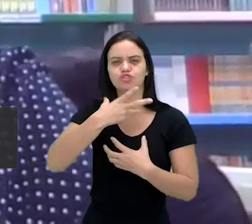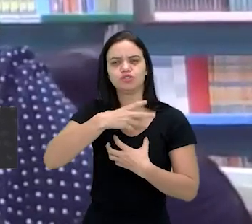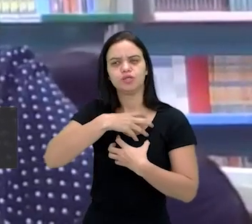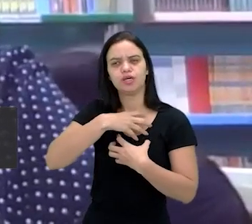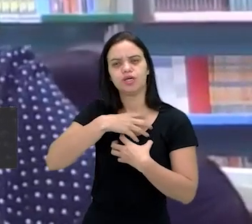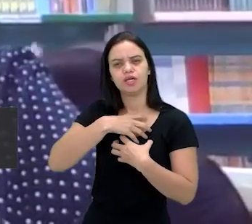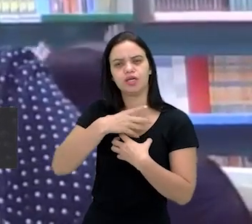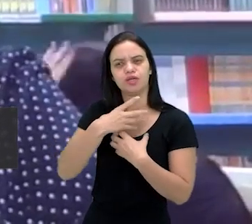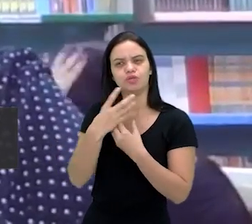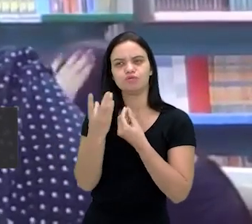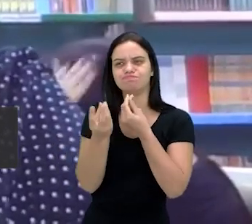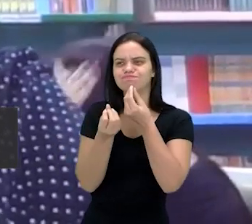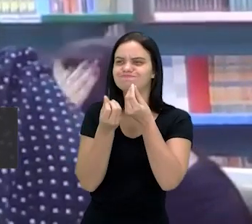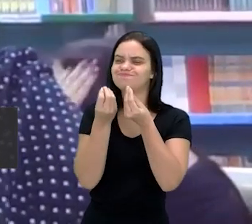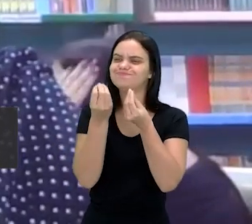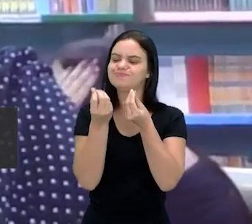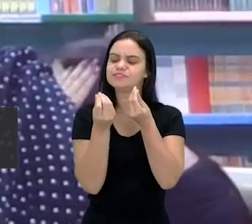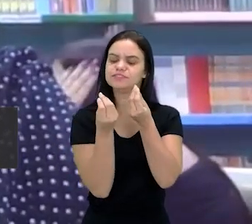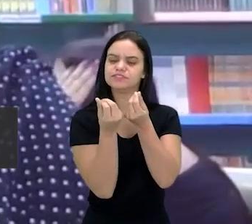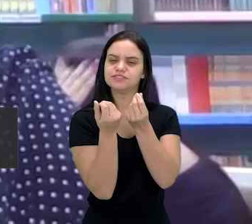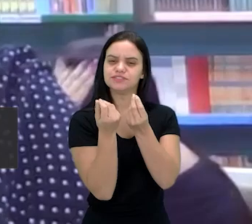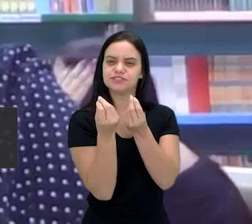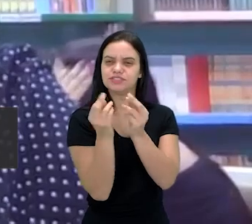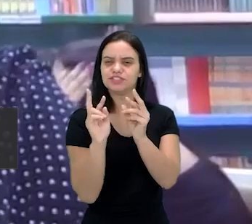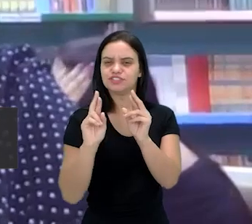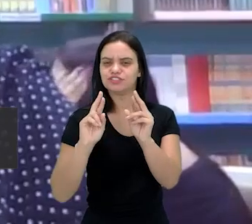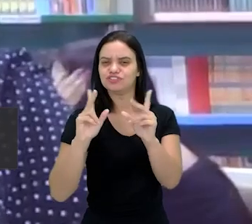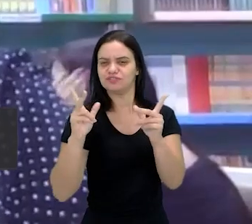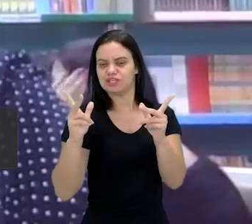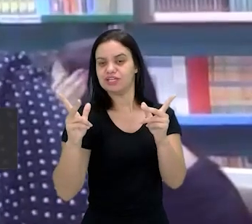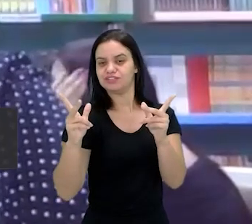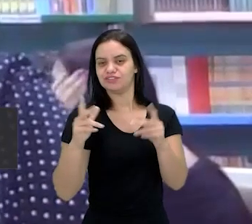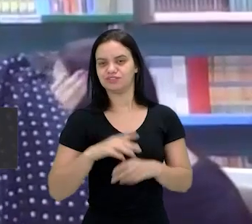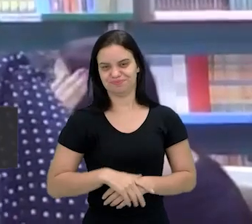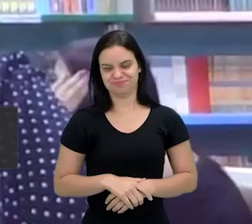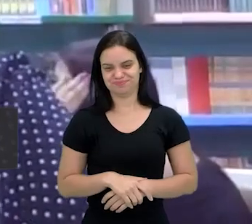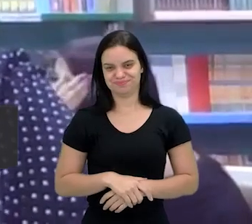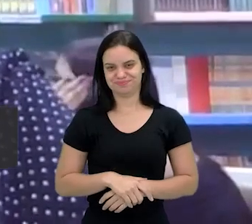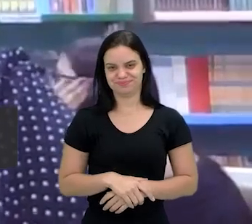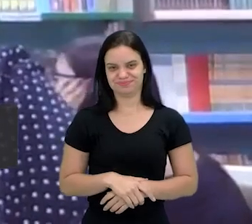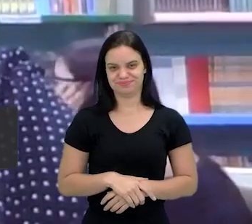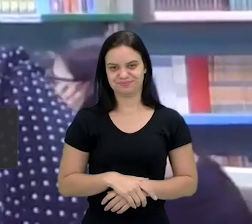assim espetacular e desprovido de interesse.